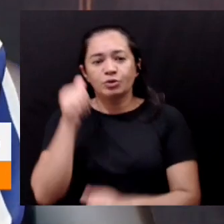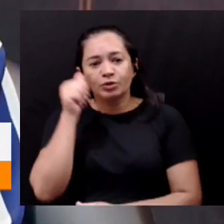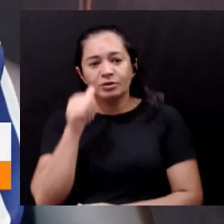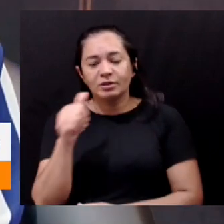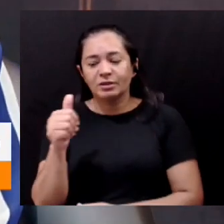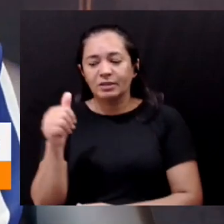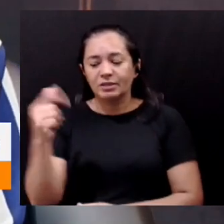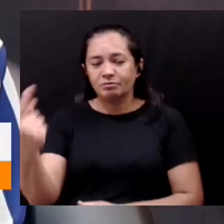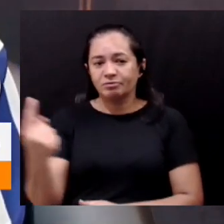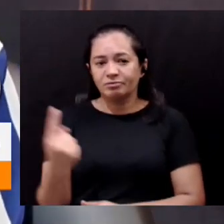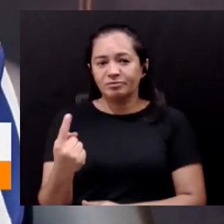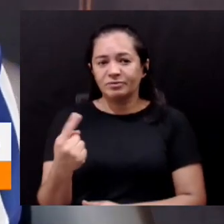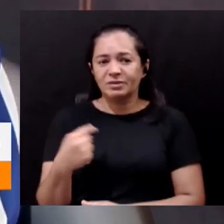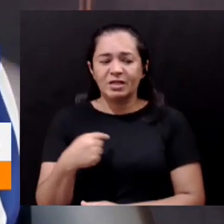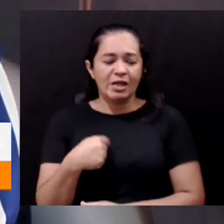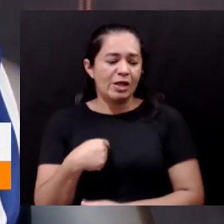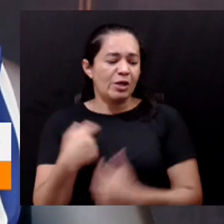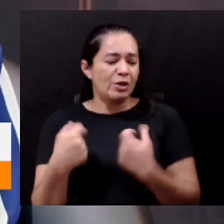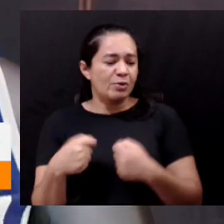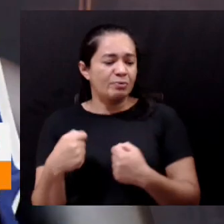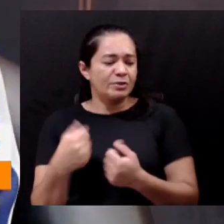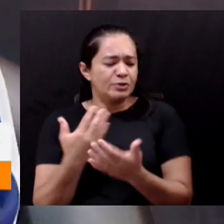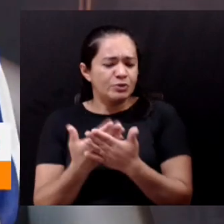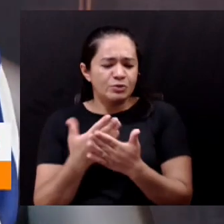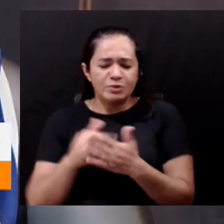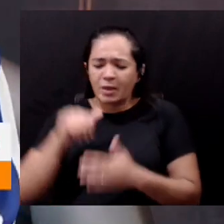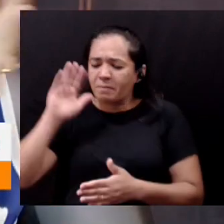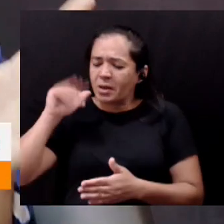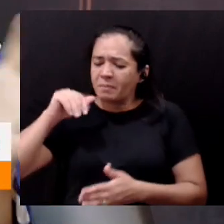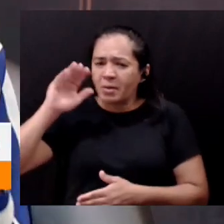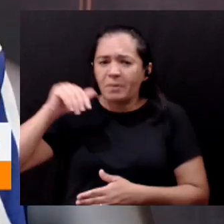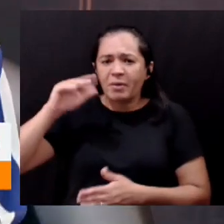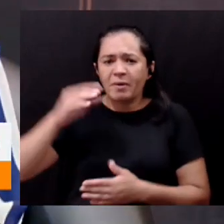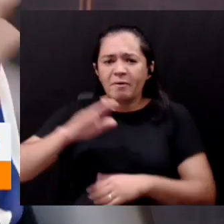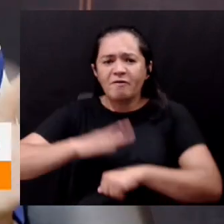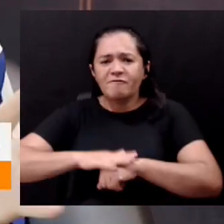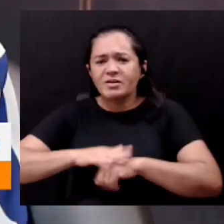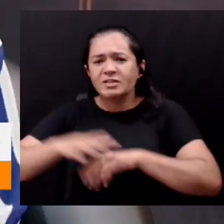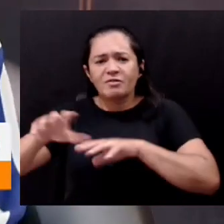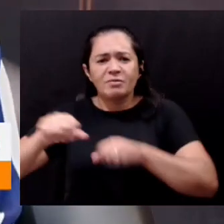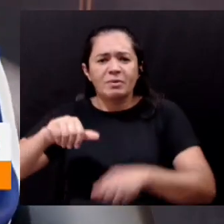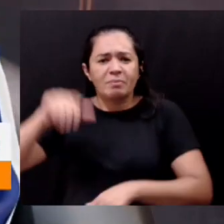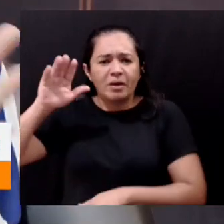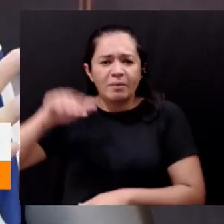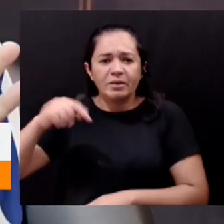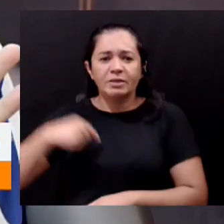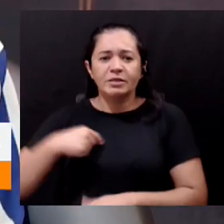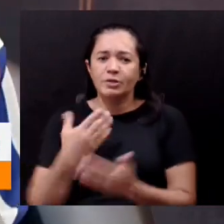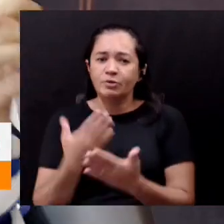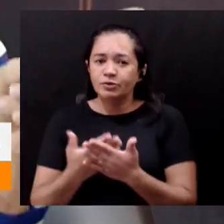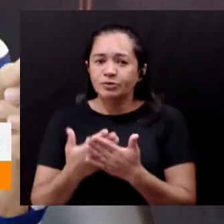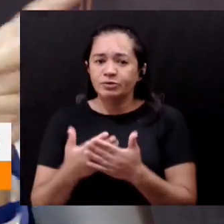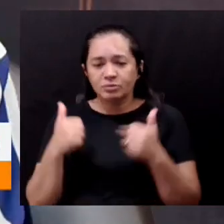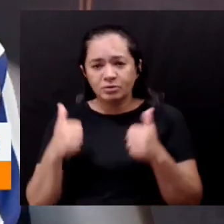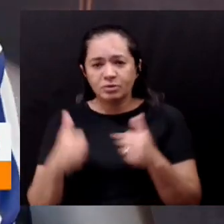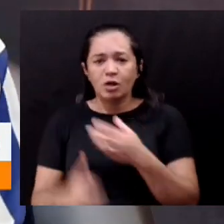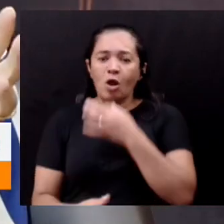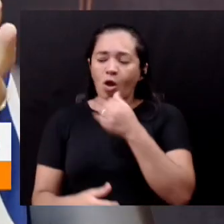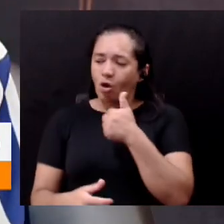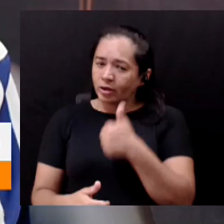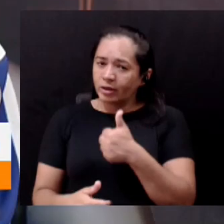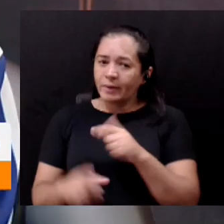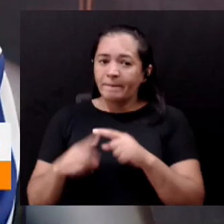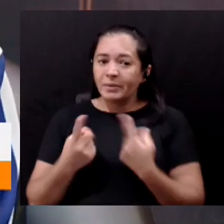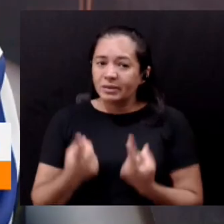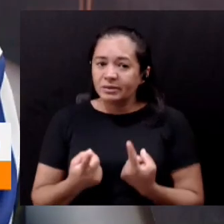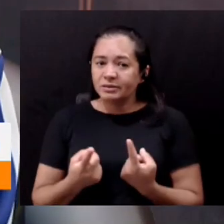"Não, Juliana, eu preciso estudar mais coisa, eu preciso fazer mais uma formação". E assim, eu estudo a vida inteira, eu acho que é ok, show. Aham. mas a